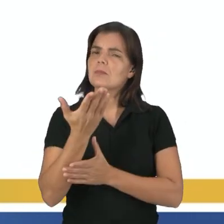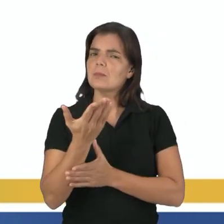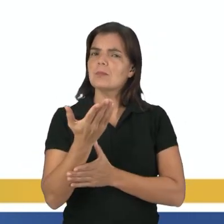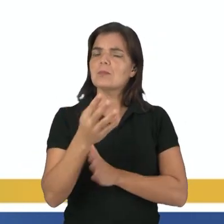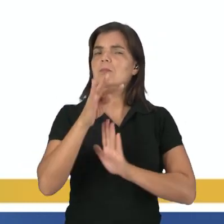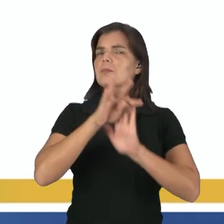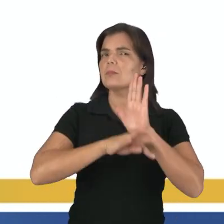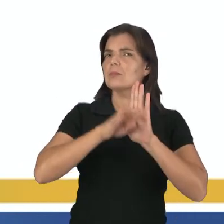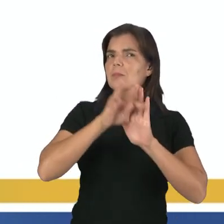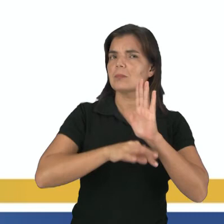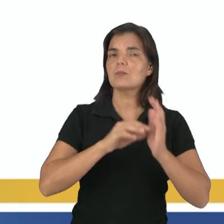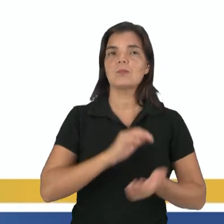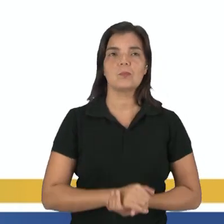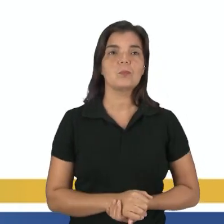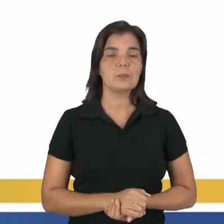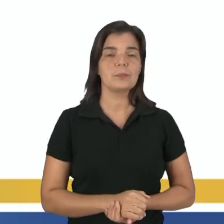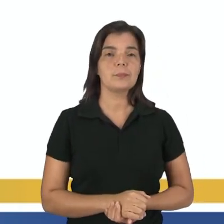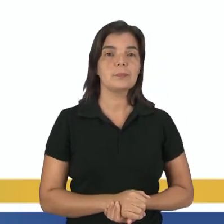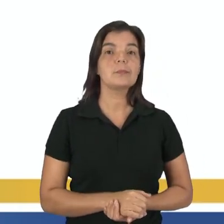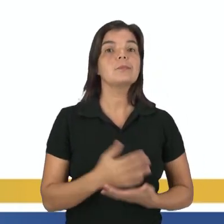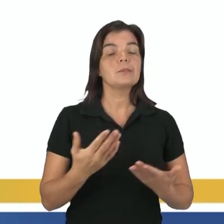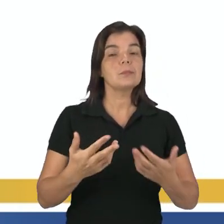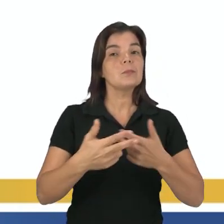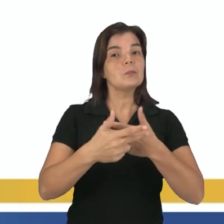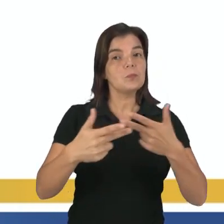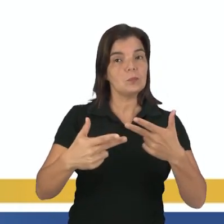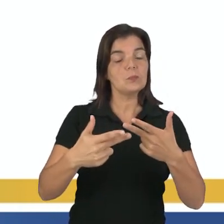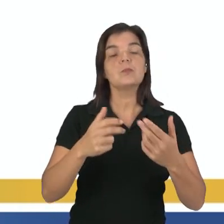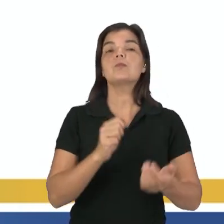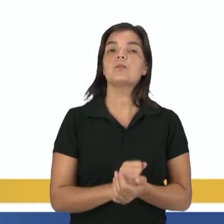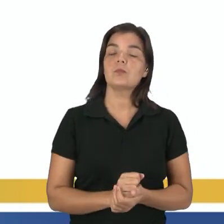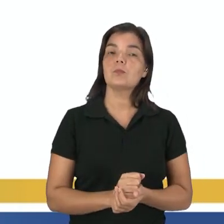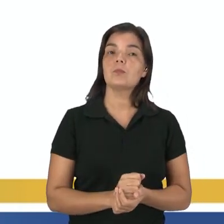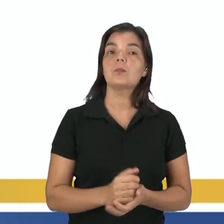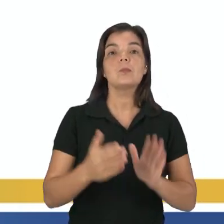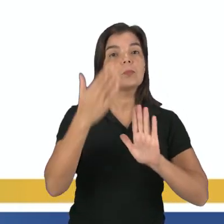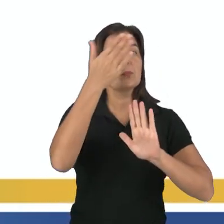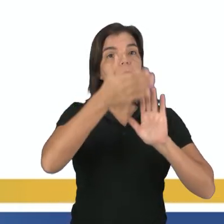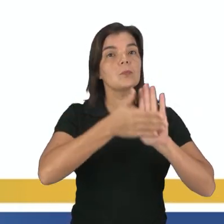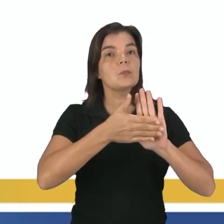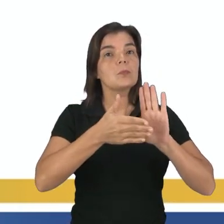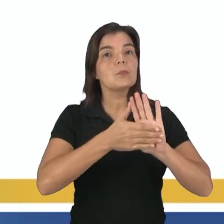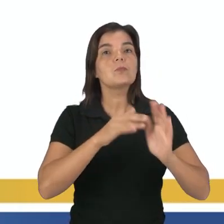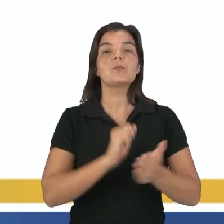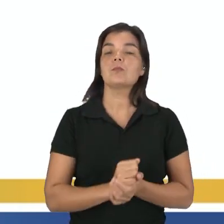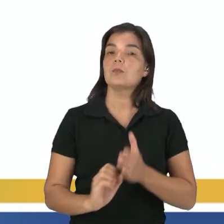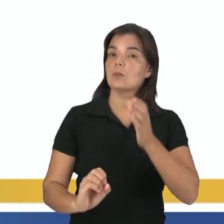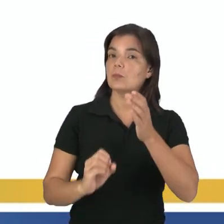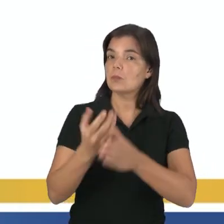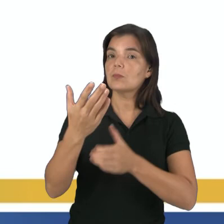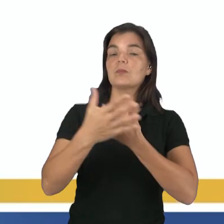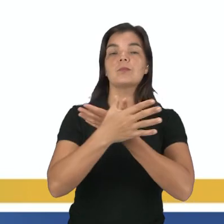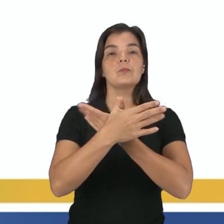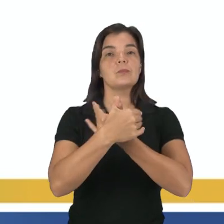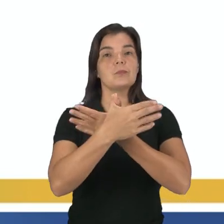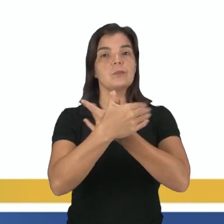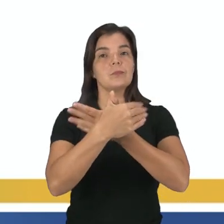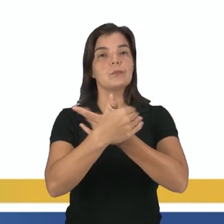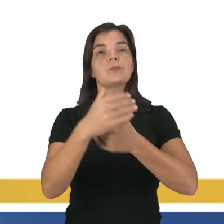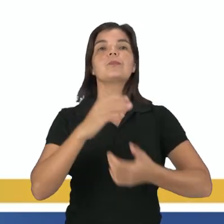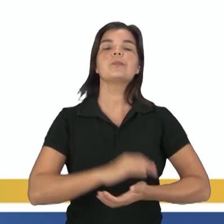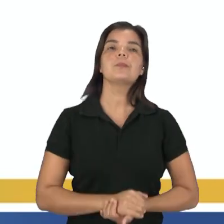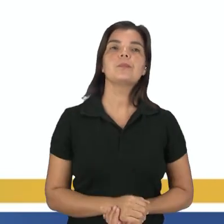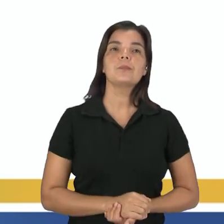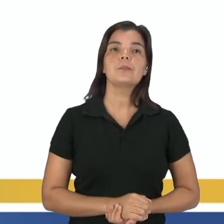origem ao texto? Fato, algo irrefutável, algo comprovado. O surgimento das